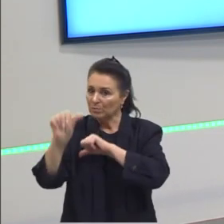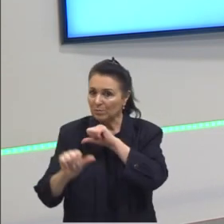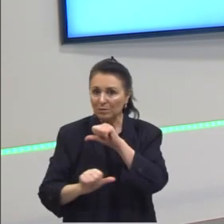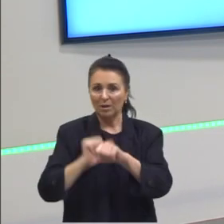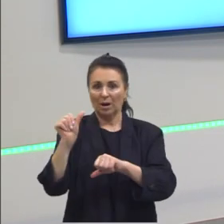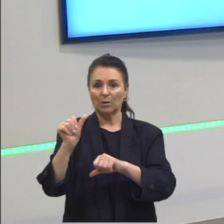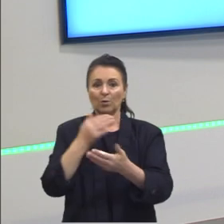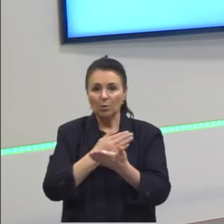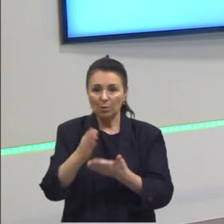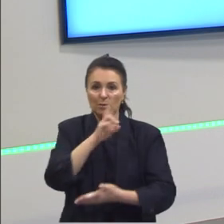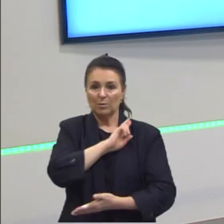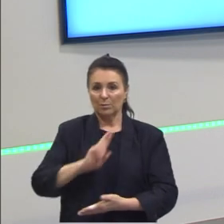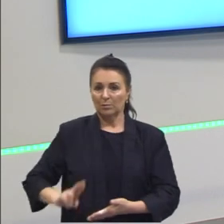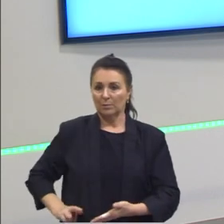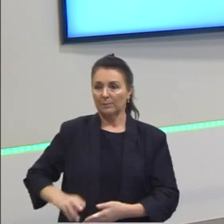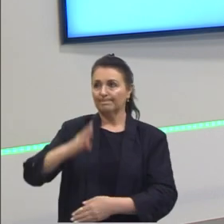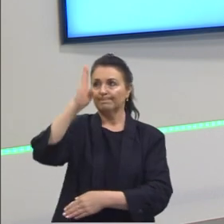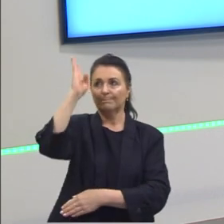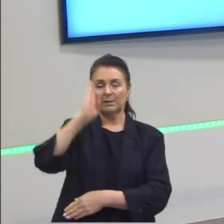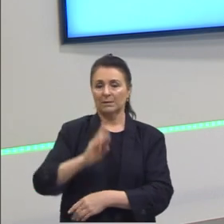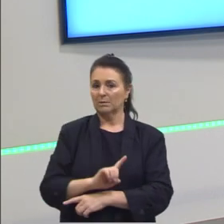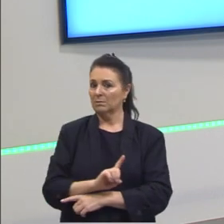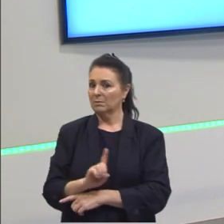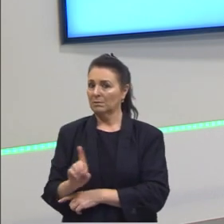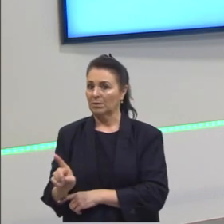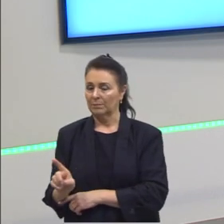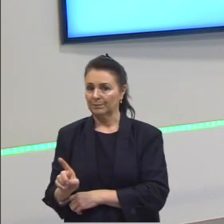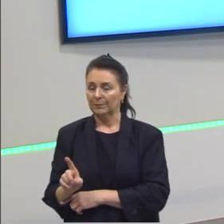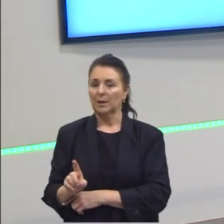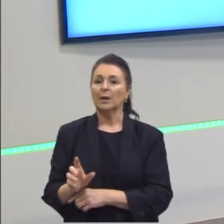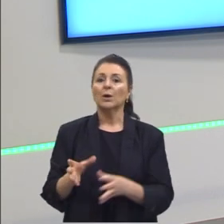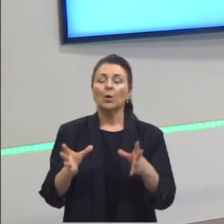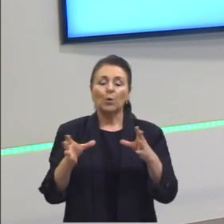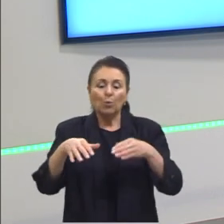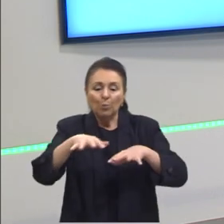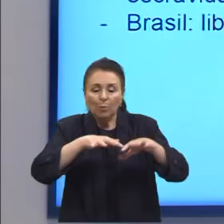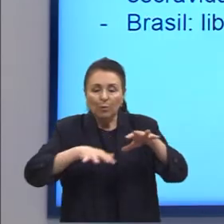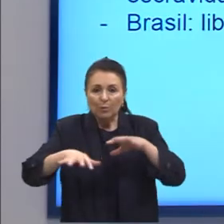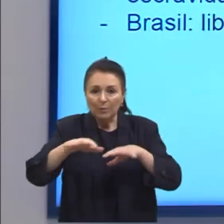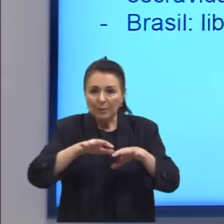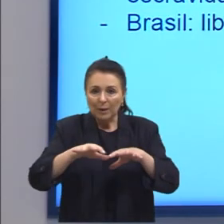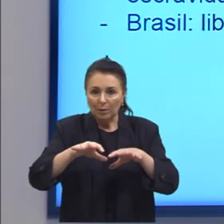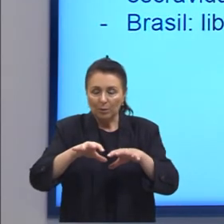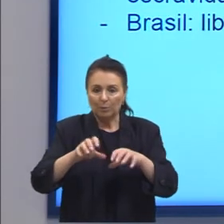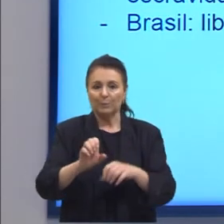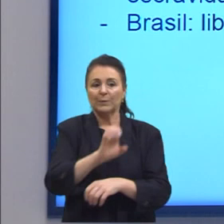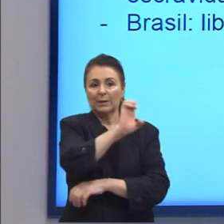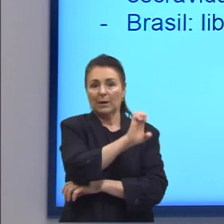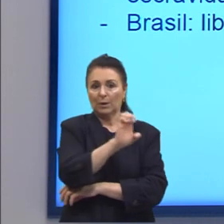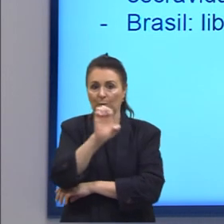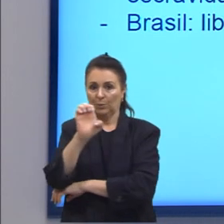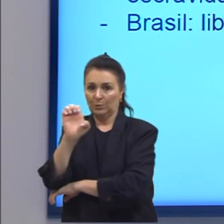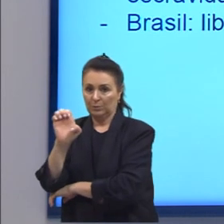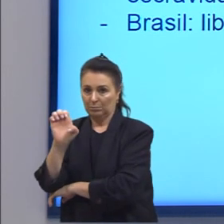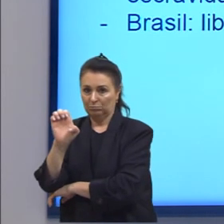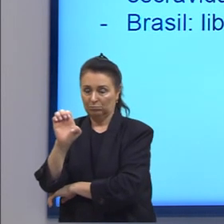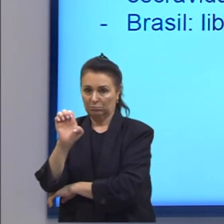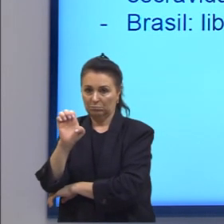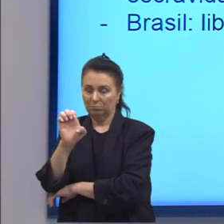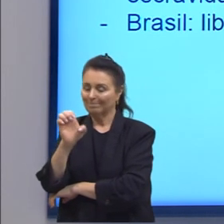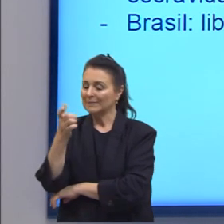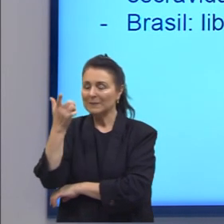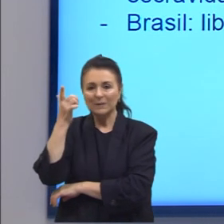a Confederação do Equador também é vencida né Eles não conseguem ser vitoriosos